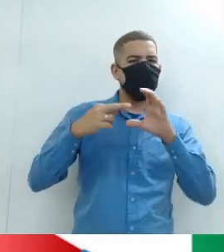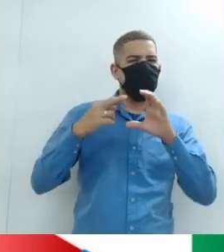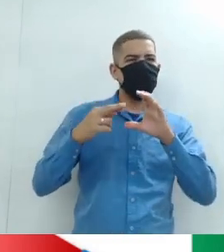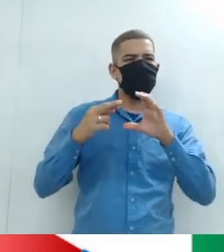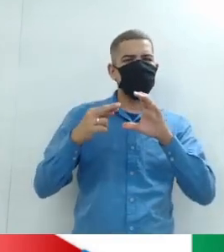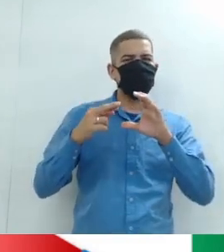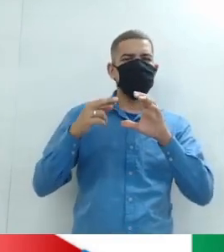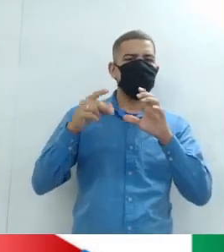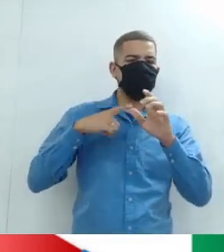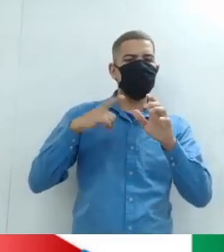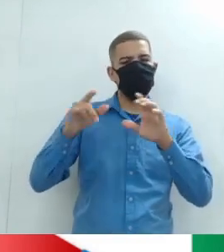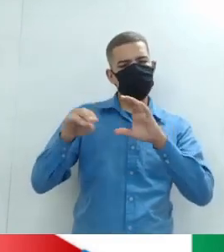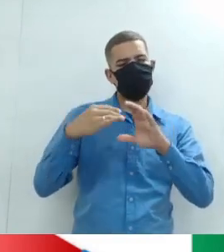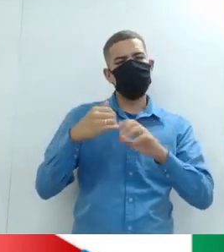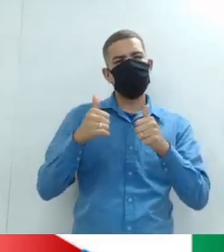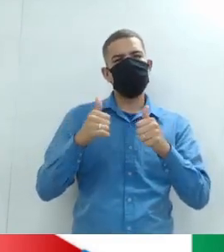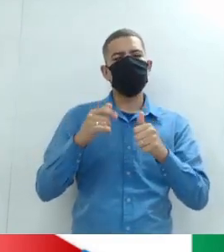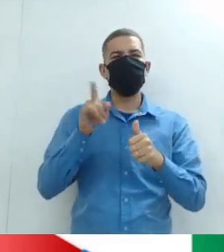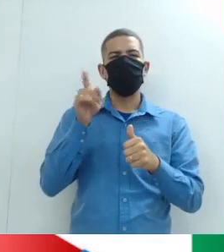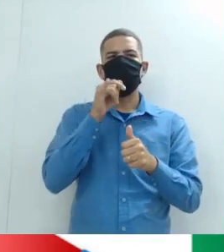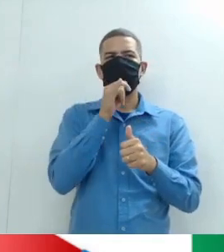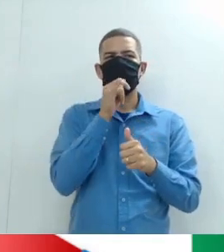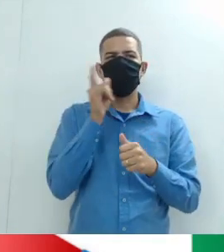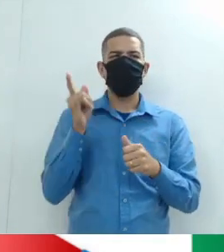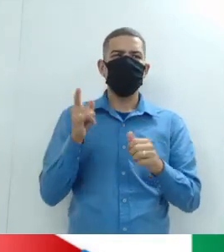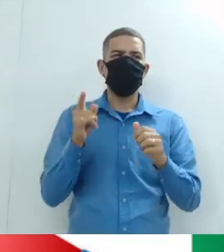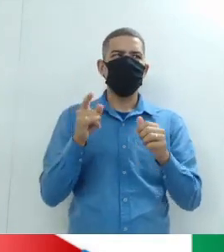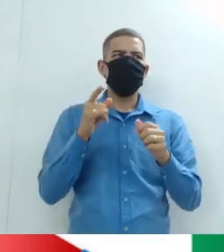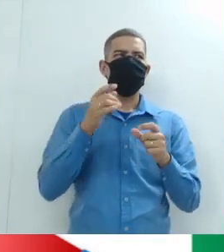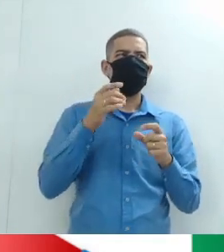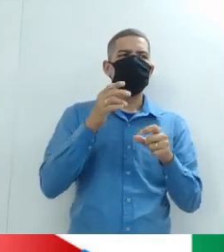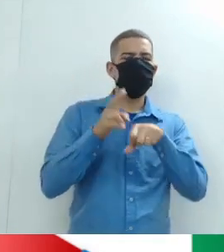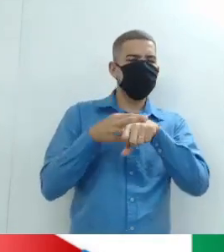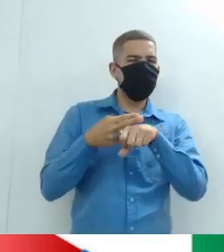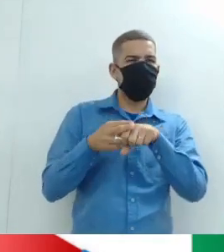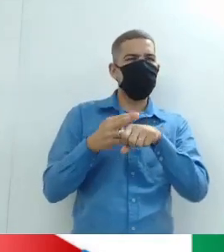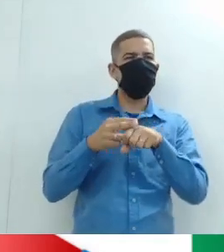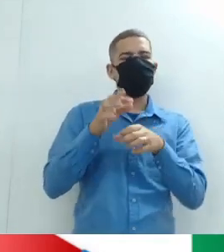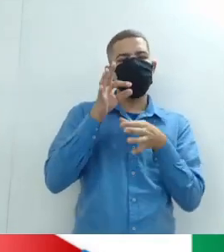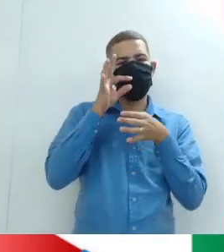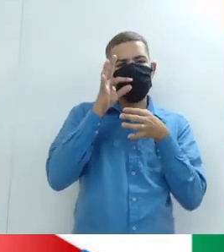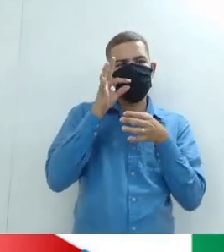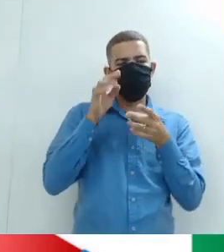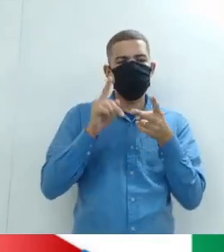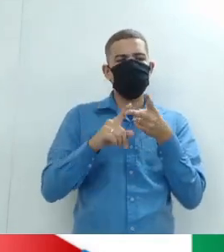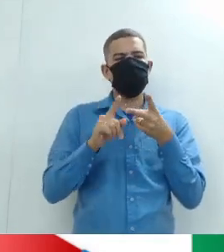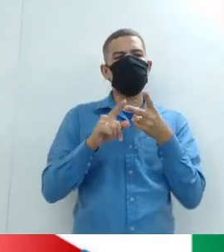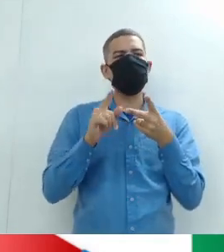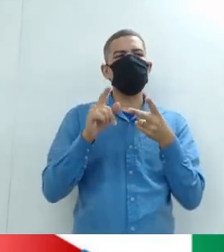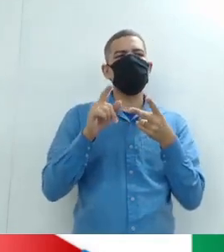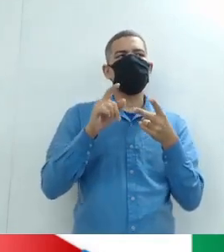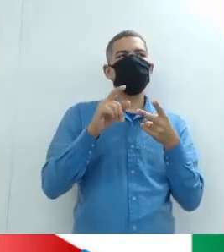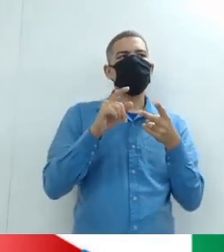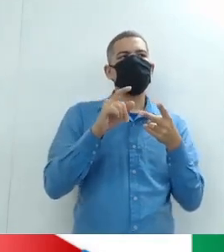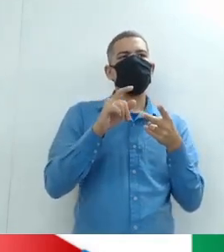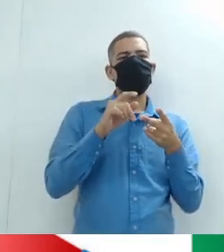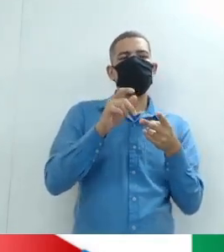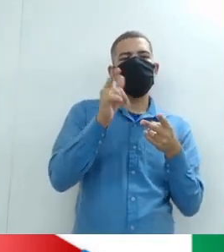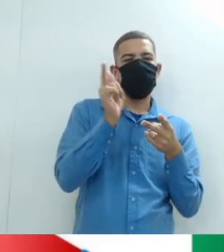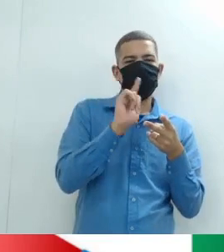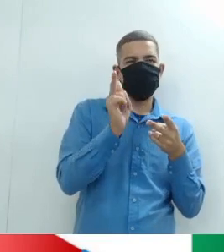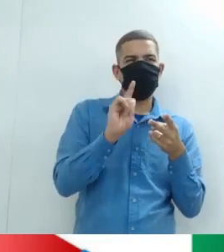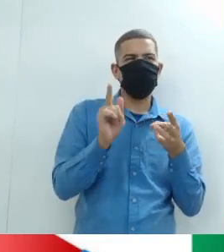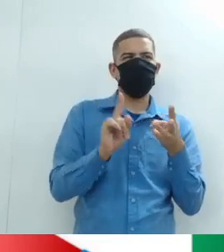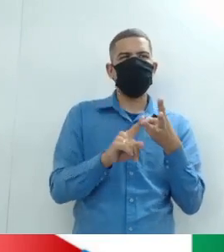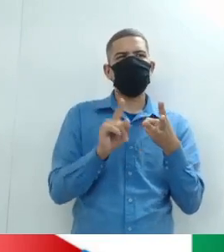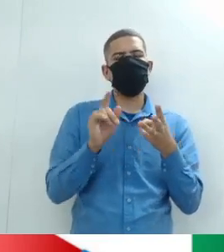vou adorar também, tá bom? Peguei um achocolatado, peguei aí um refrigerante que é utilizado em latas em alumínio e